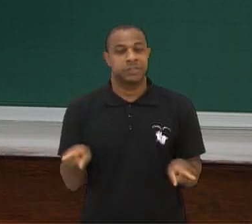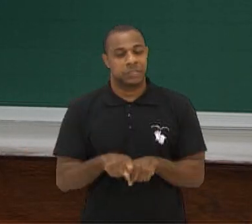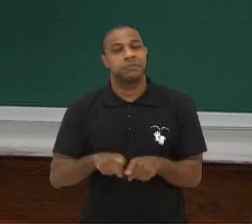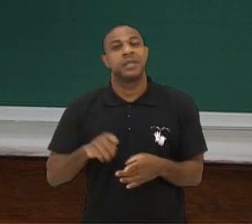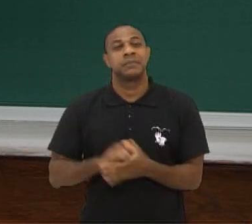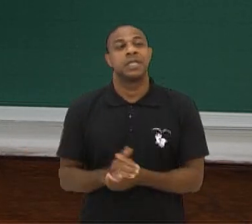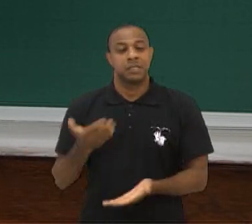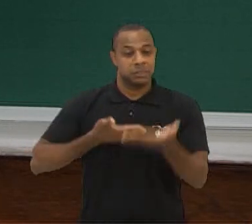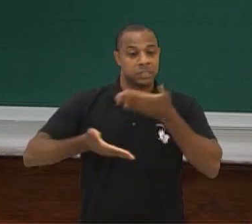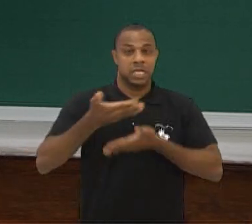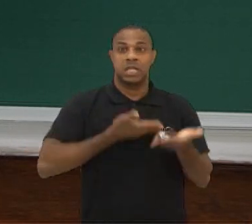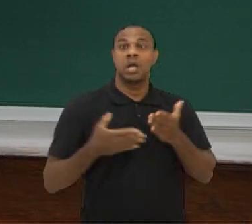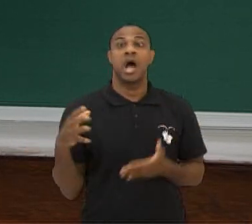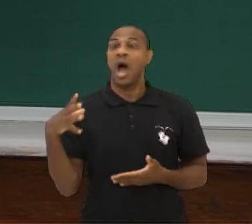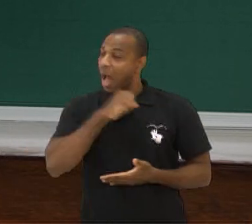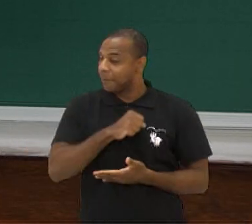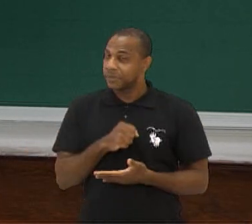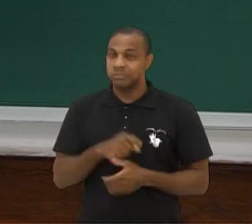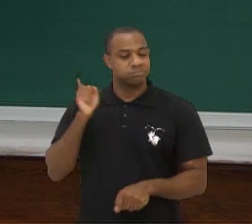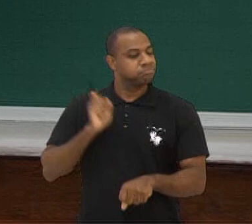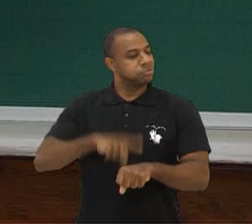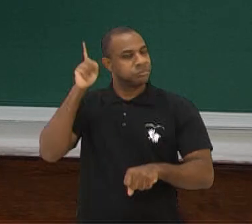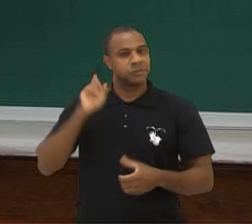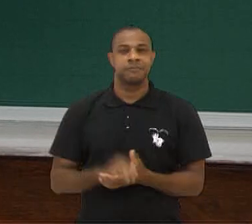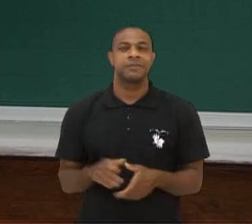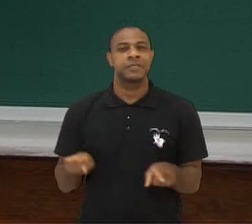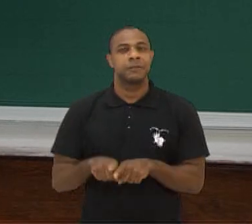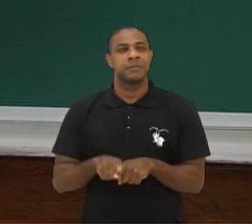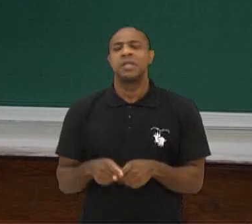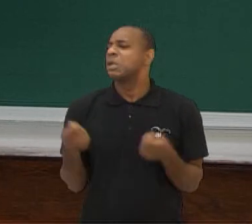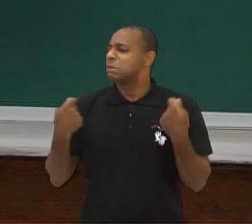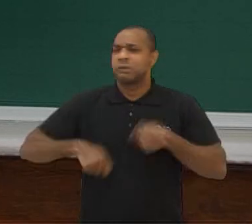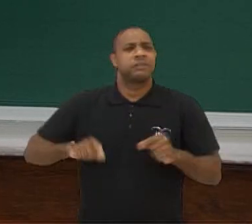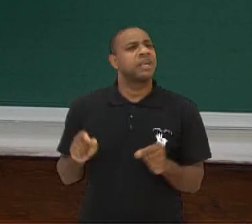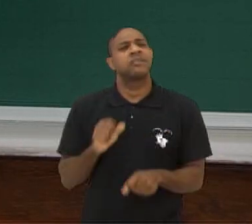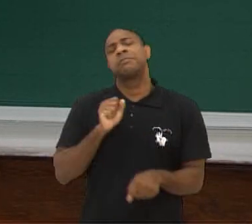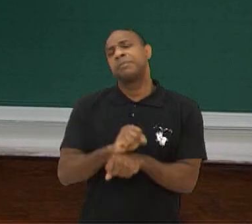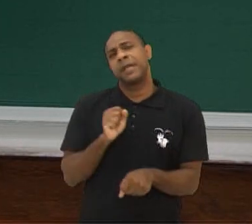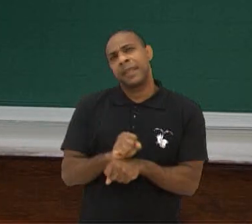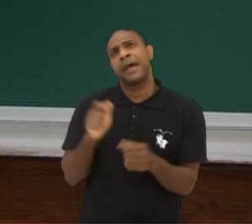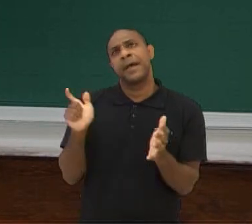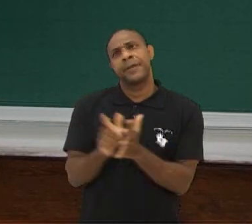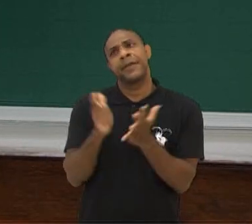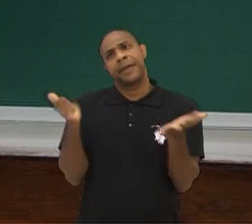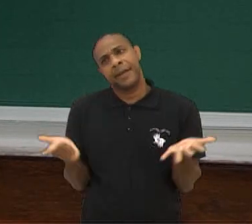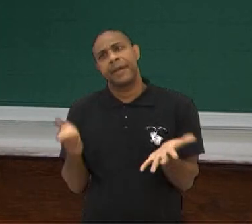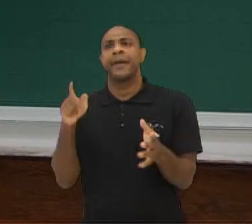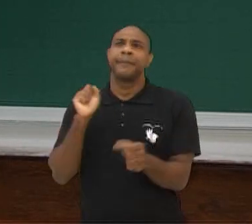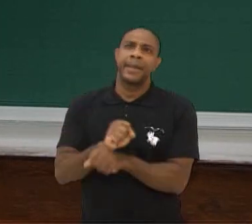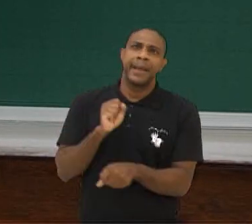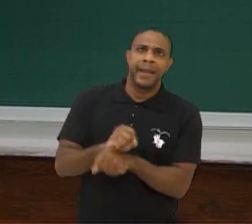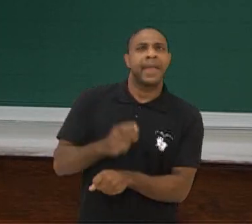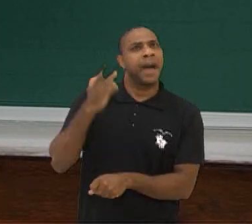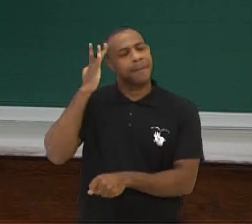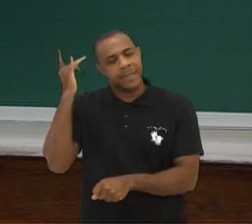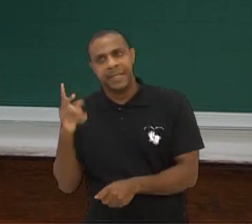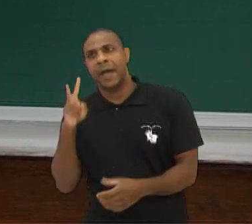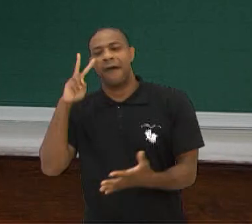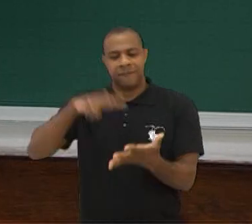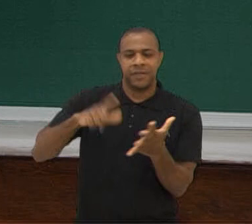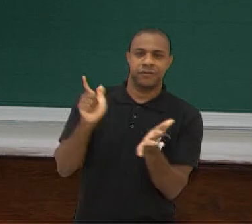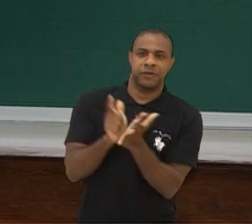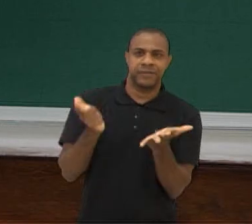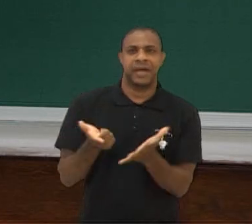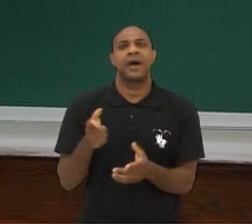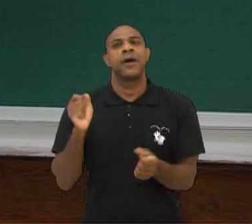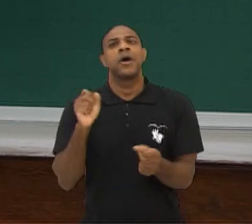praticamente síncrona, né? Ou seja, ao mesmo tempo. Não é necessário passar pela elaboração e edição de um jornal, esperar